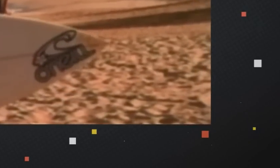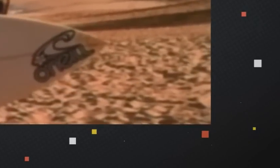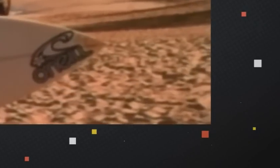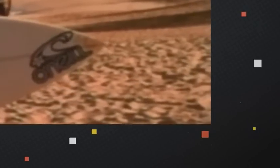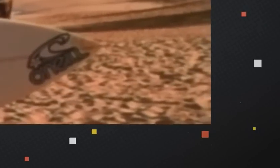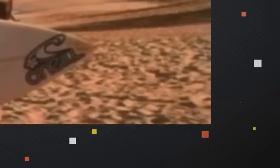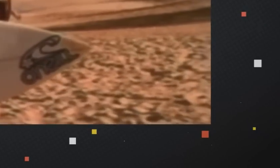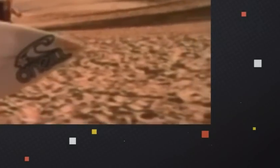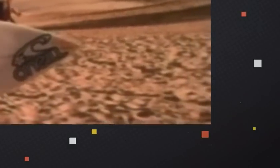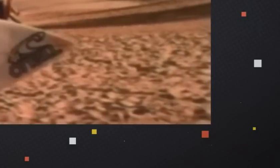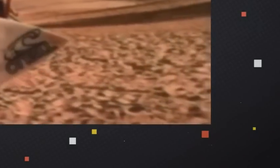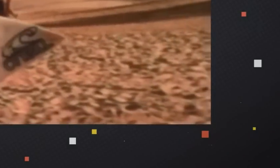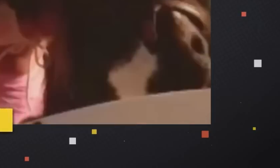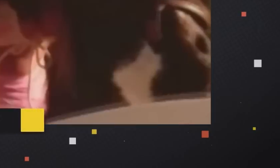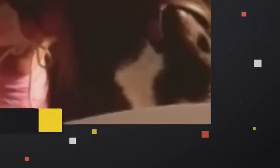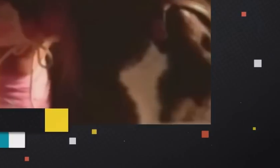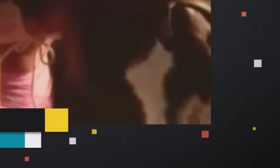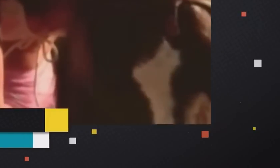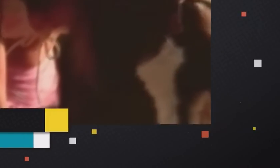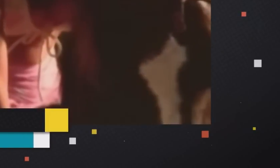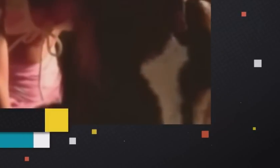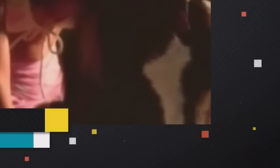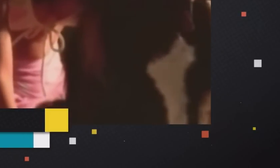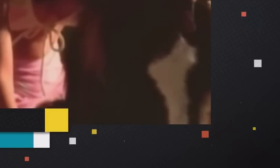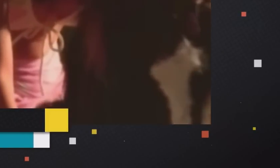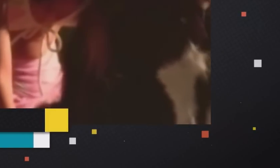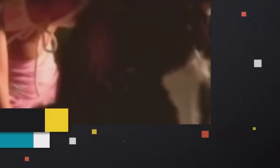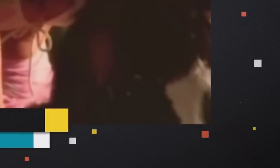need something true.